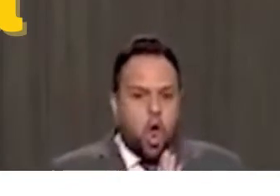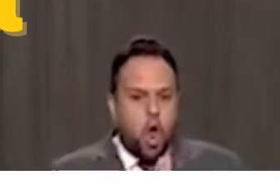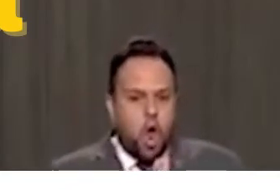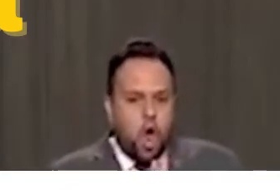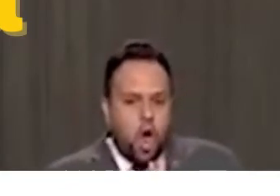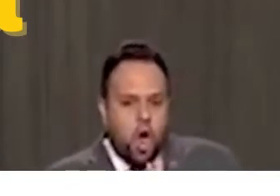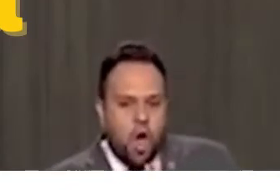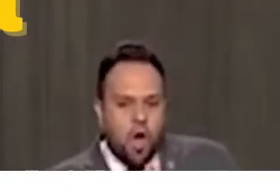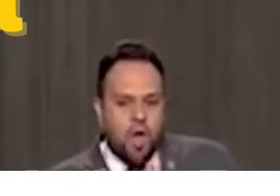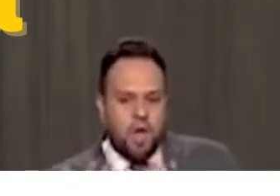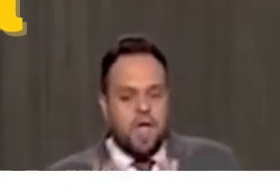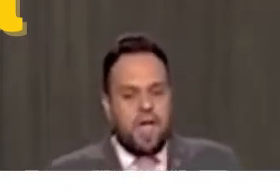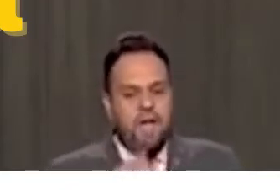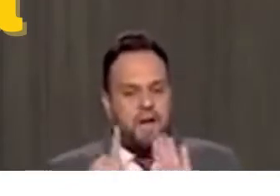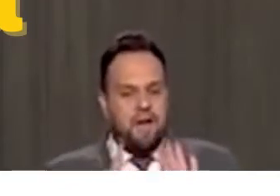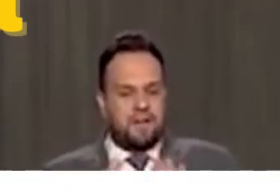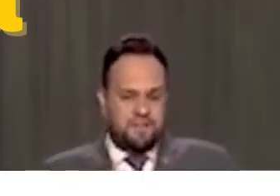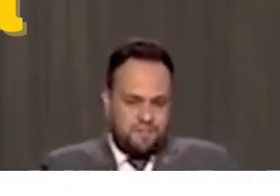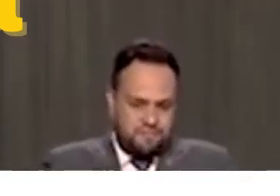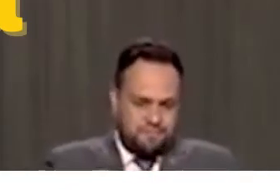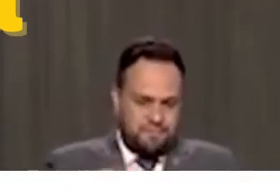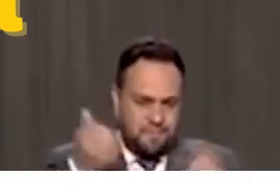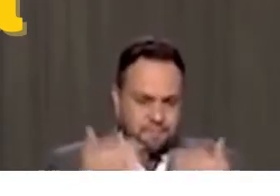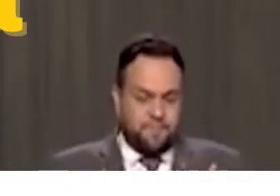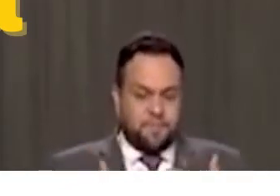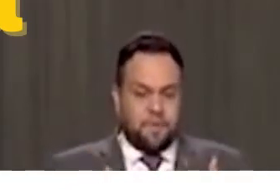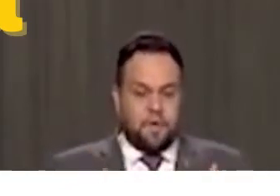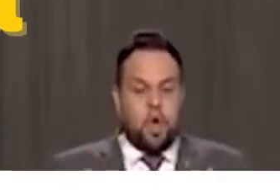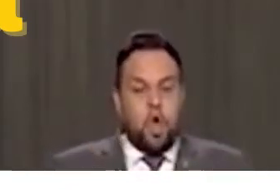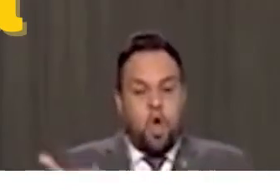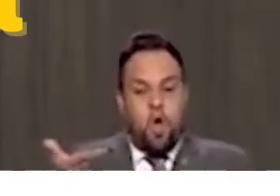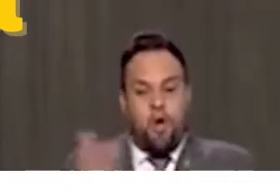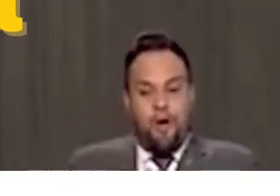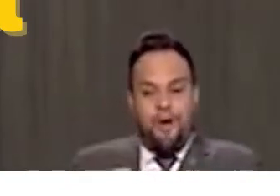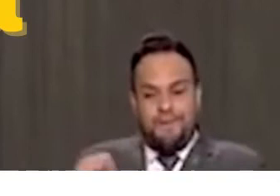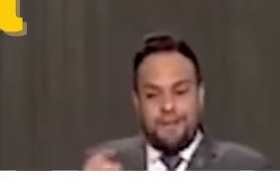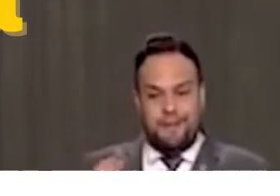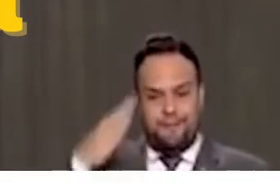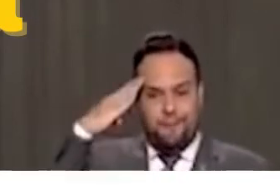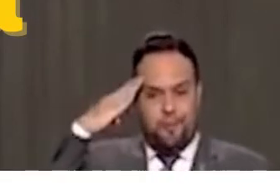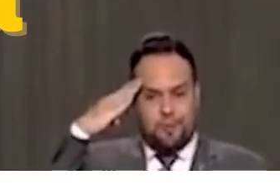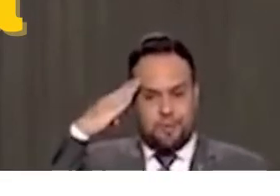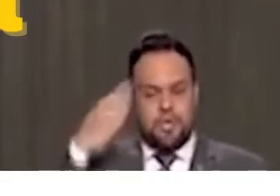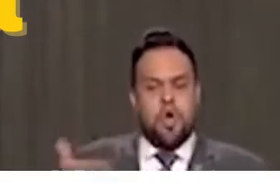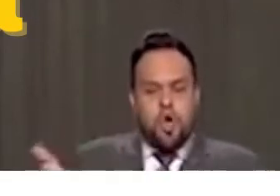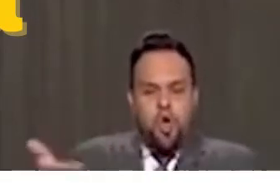uma parte do que está acontecendo. As Forças Armadas foram convidadas pelo ministro Barroso a participar das eleições.